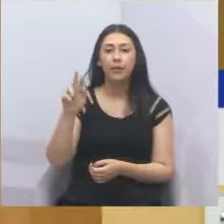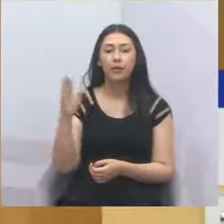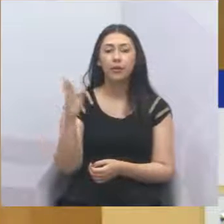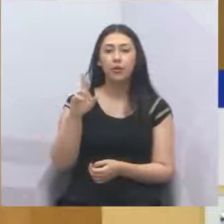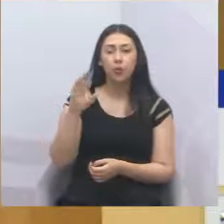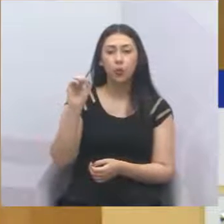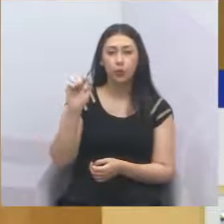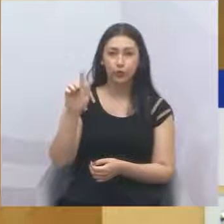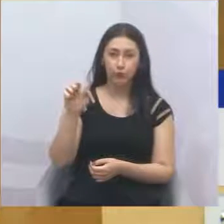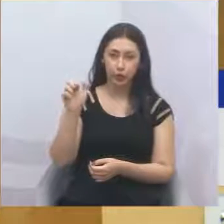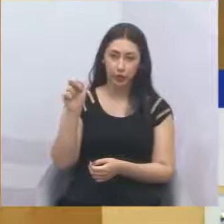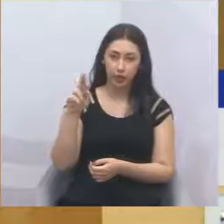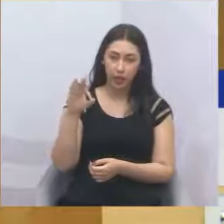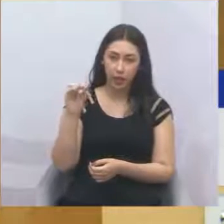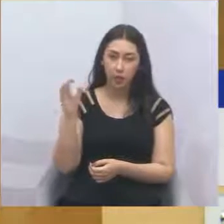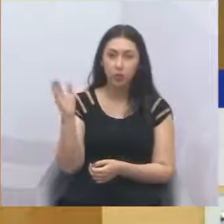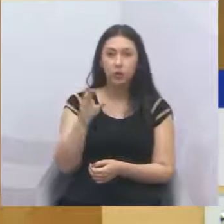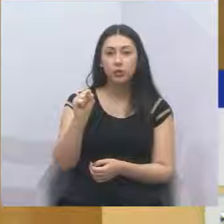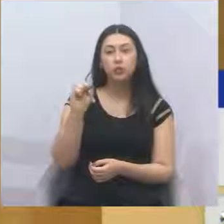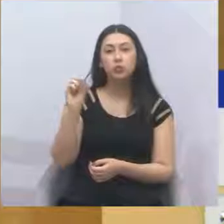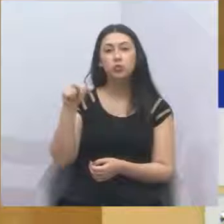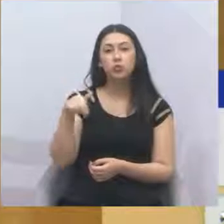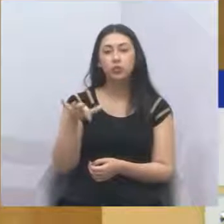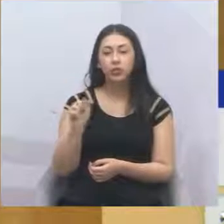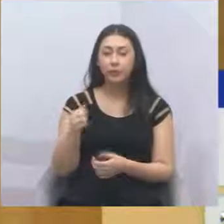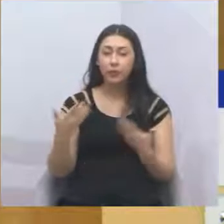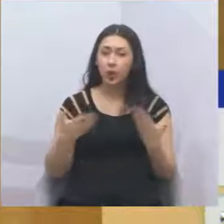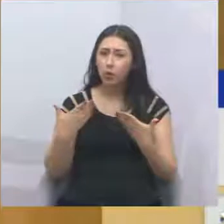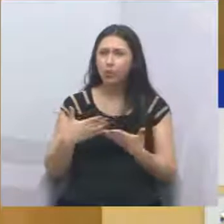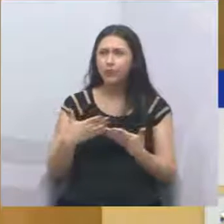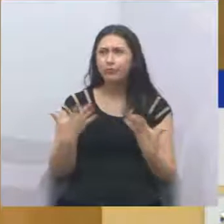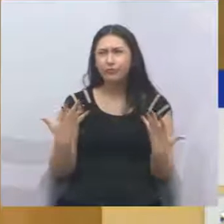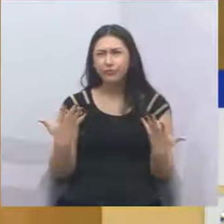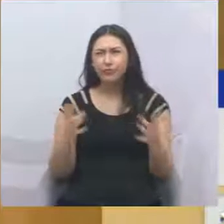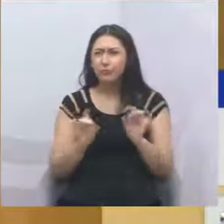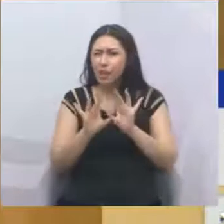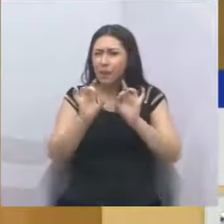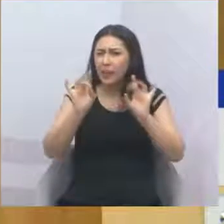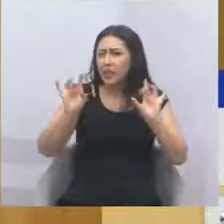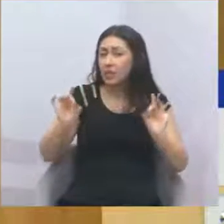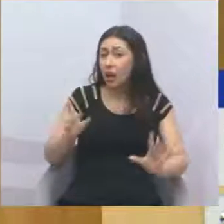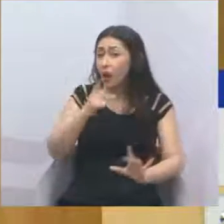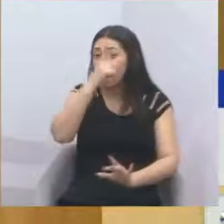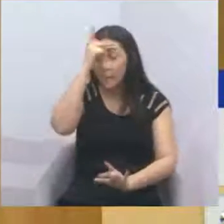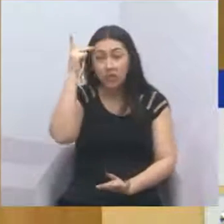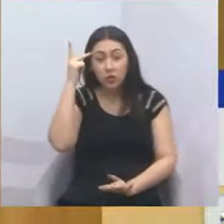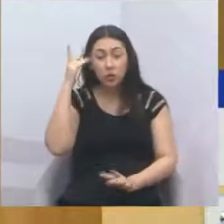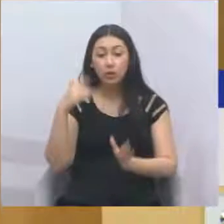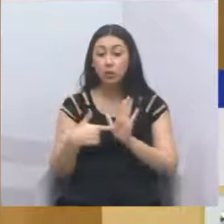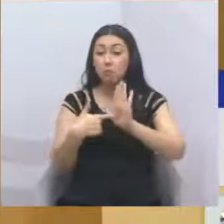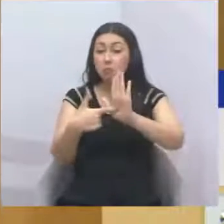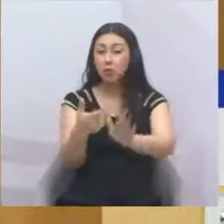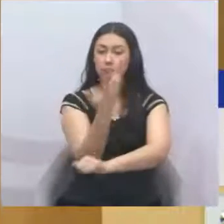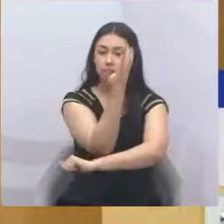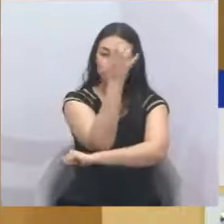dias de hoje, é tão raro, nós temos parlamentares que levantam a bandeira do meio